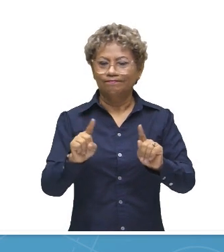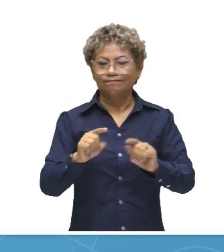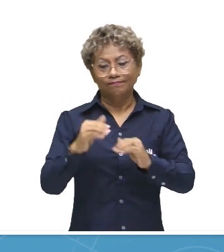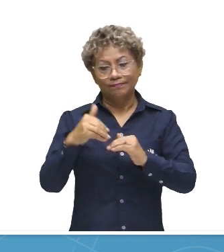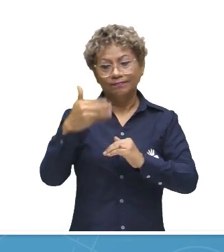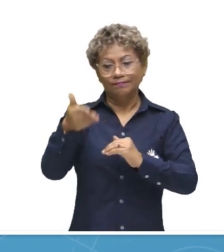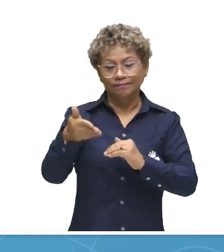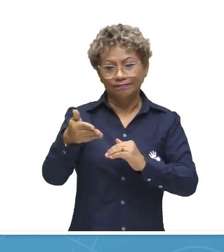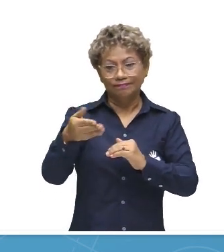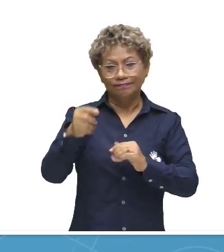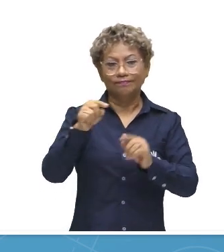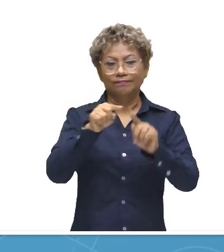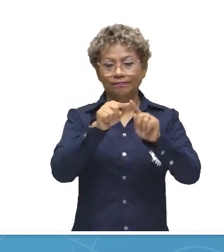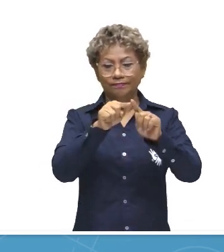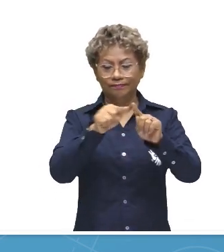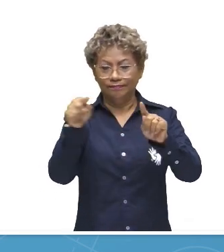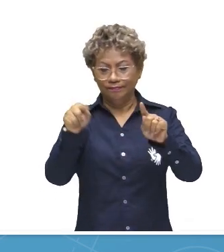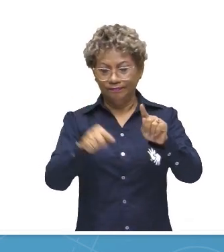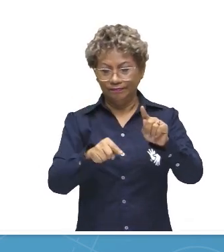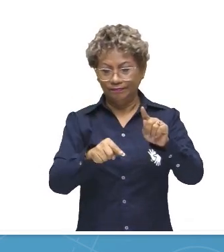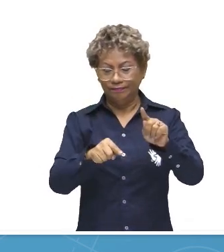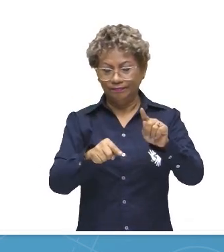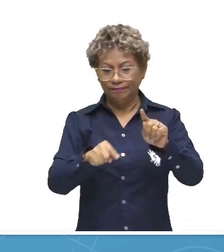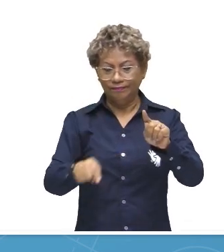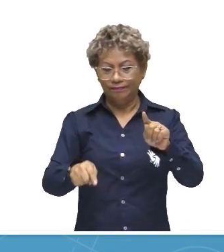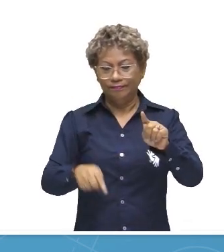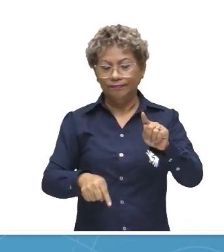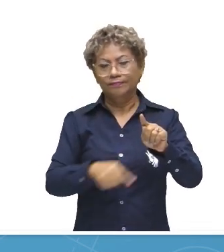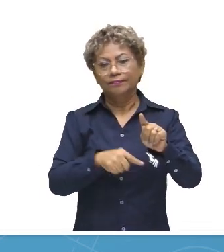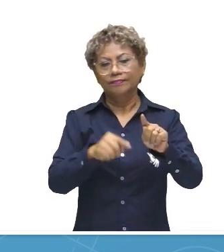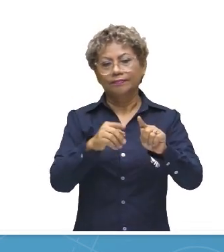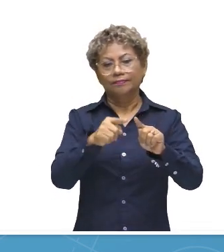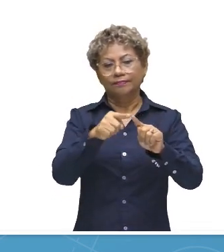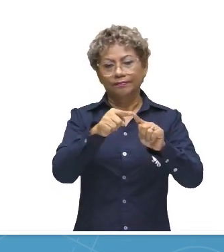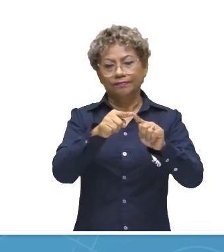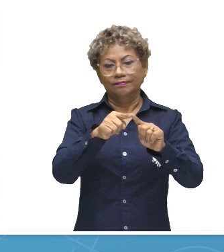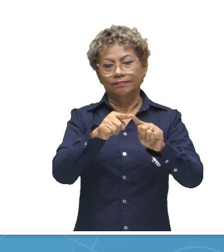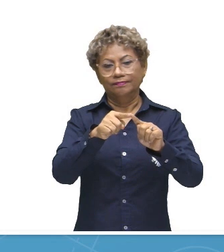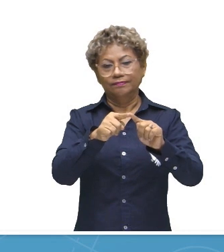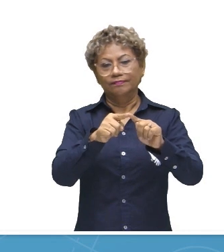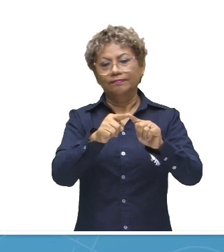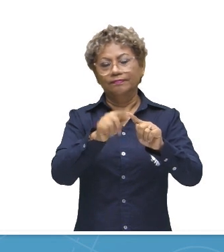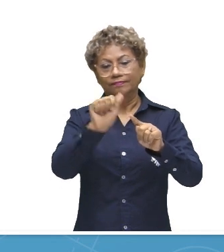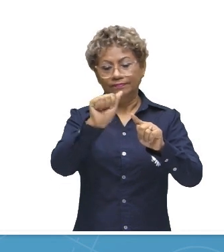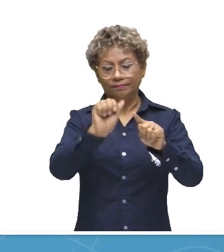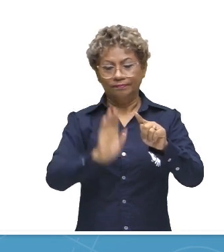existem pontos do segmento que não estão contidos no nosso polígono.